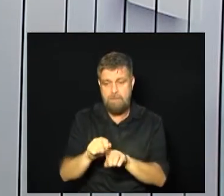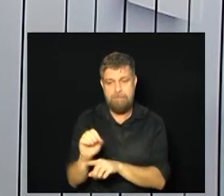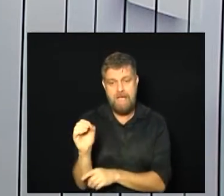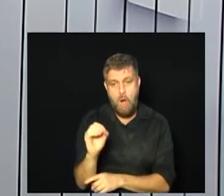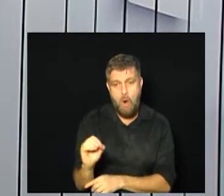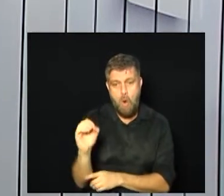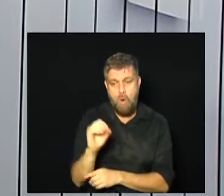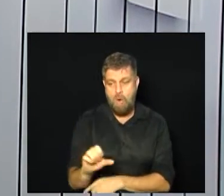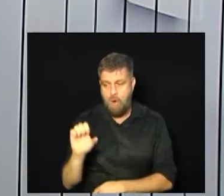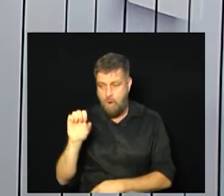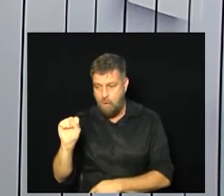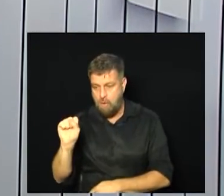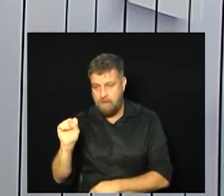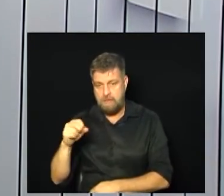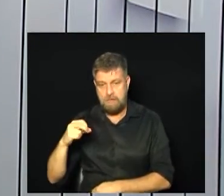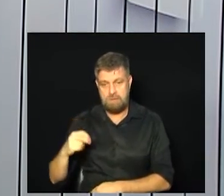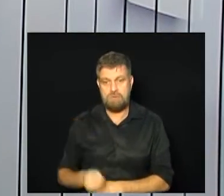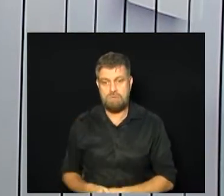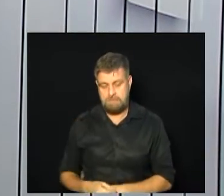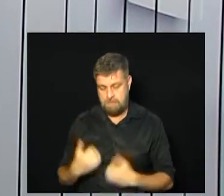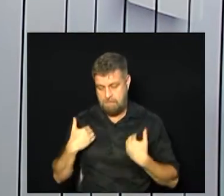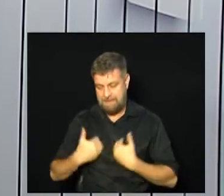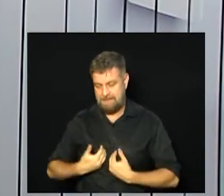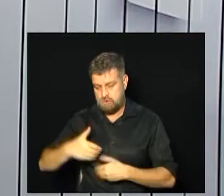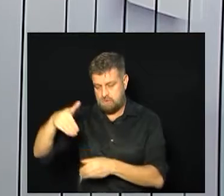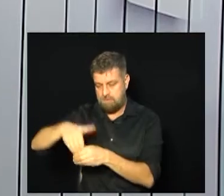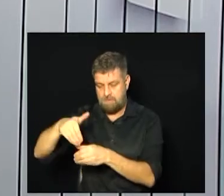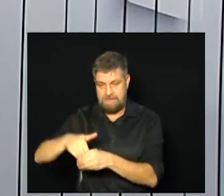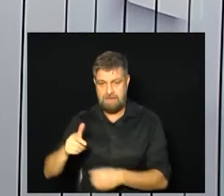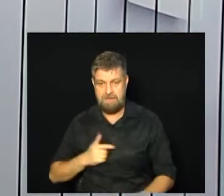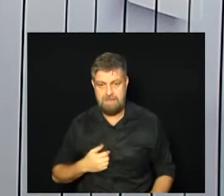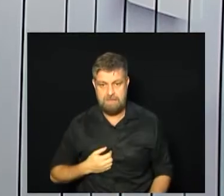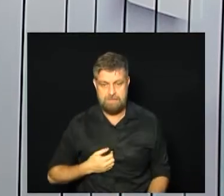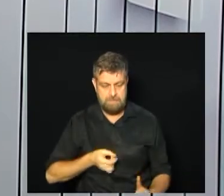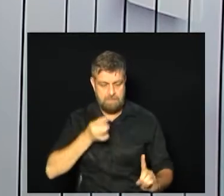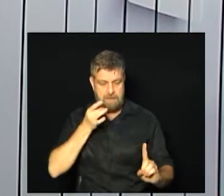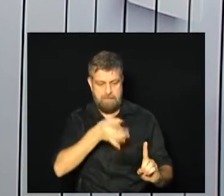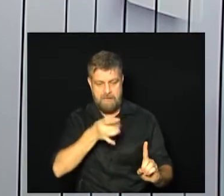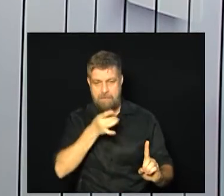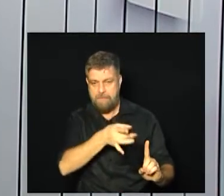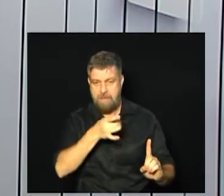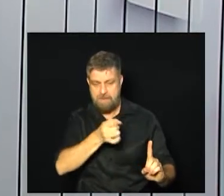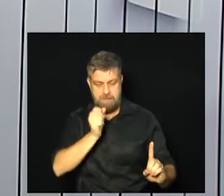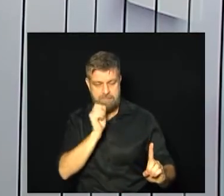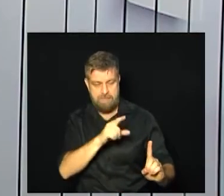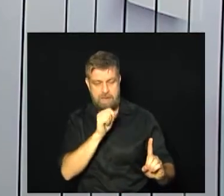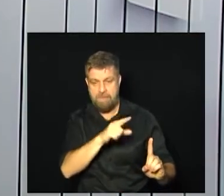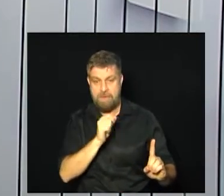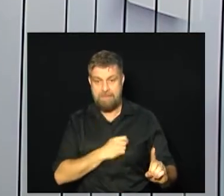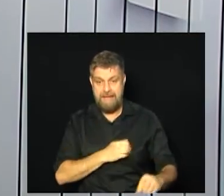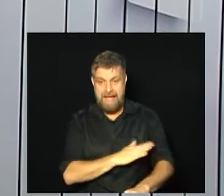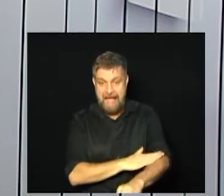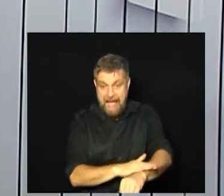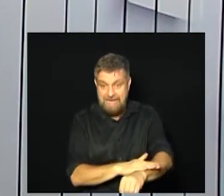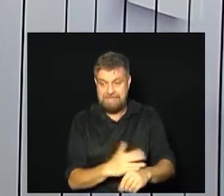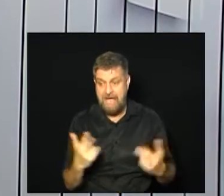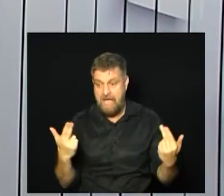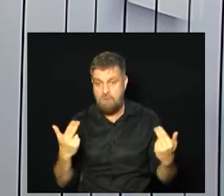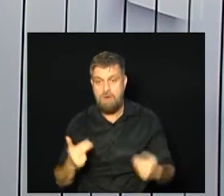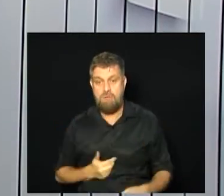por 8-1, que o crime de injúria racial pode ser equiparado ao de